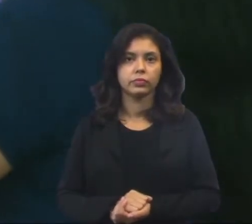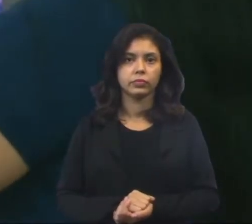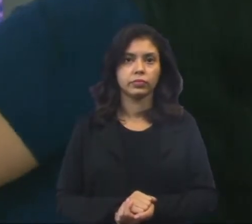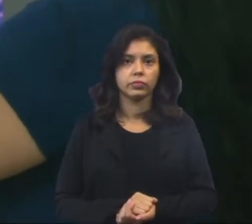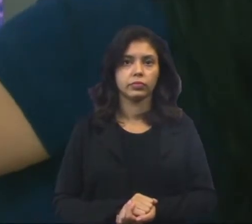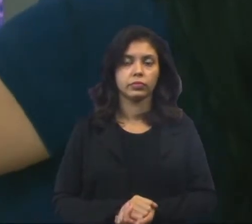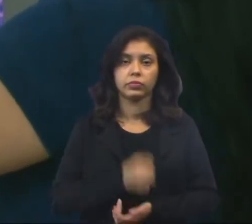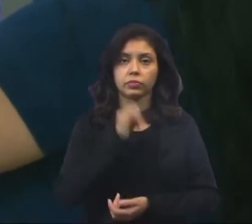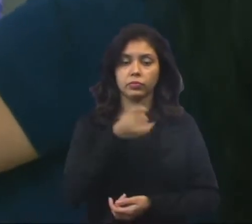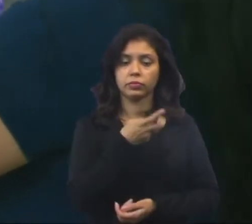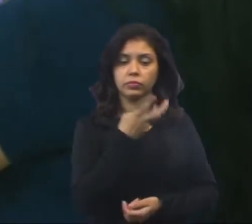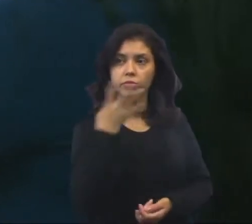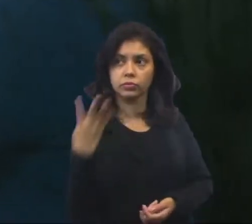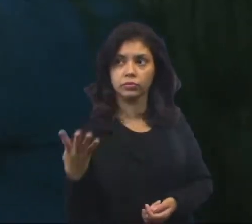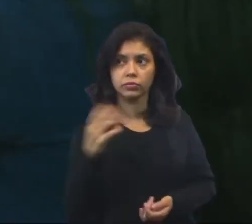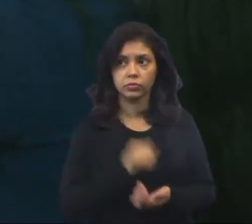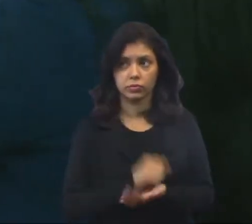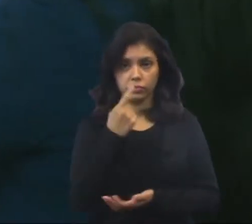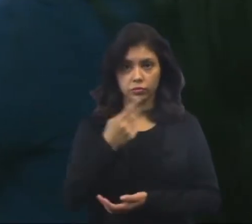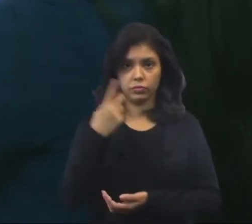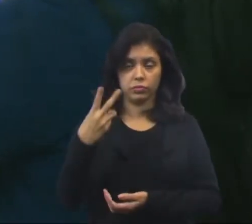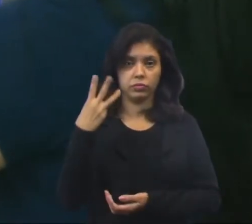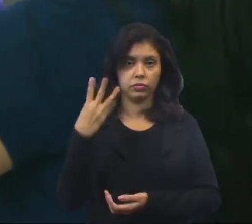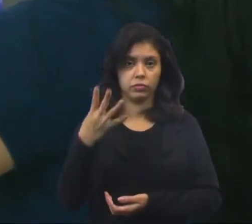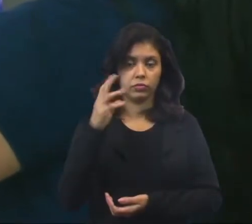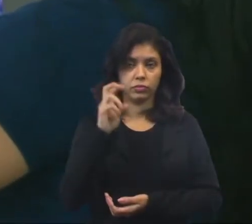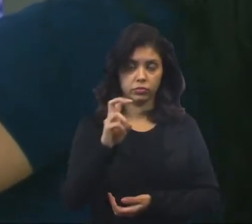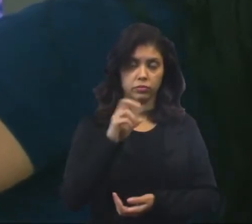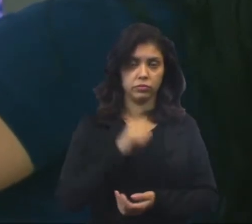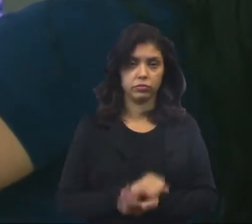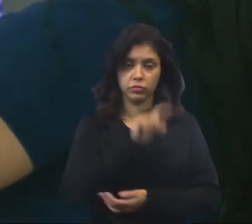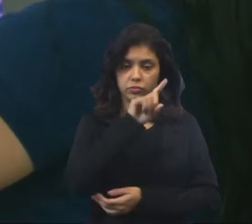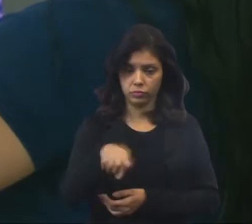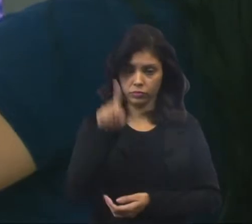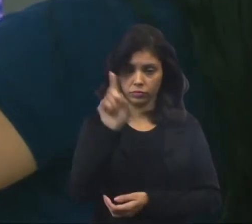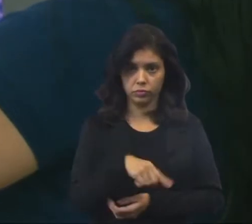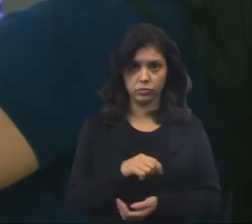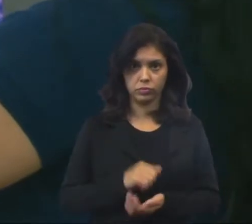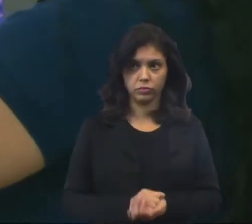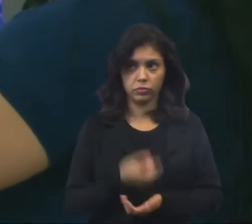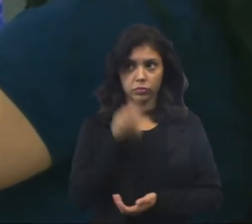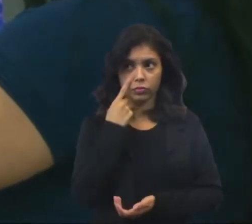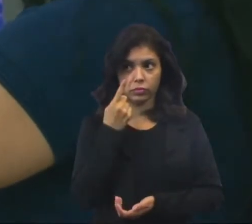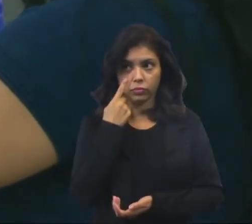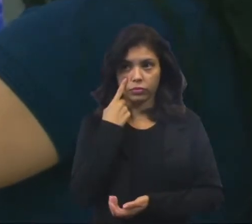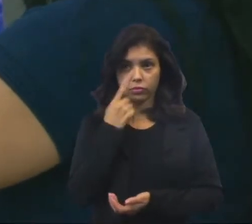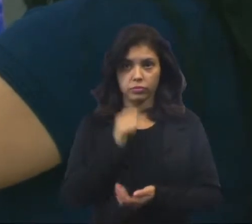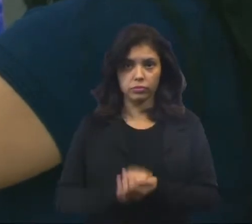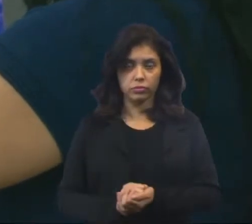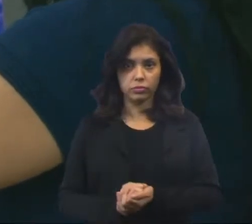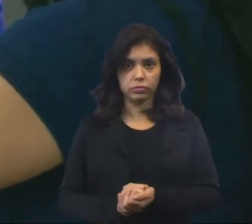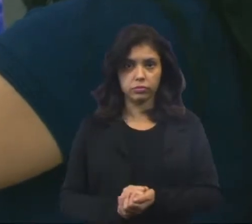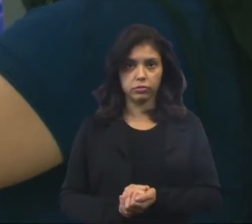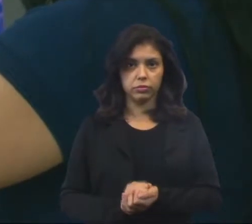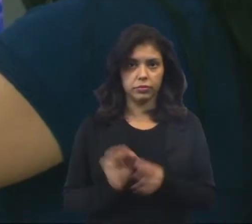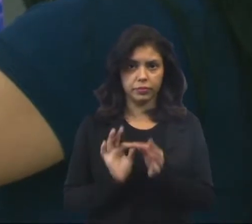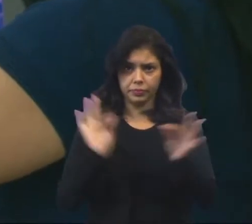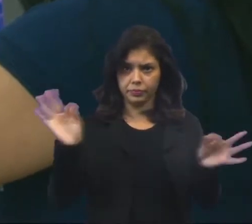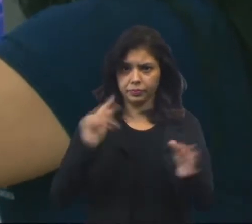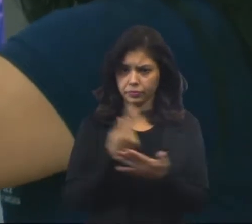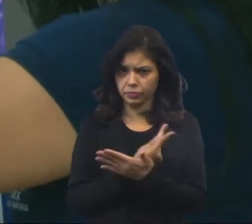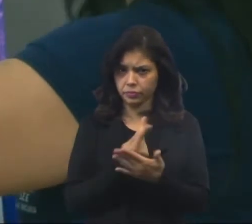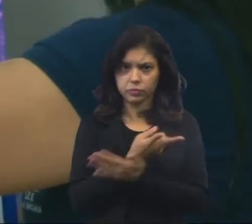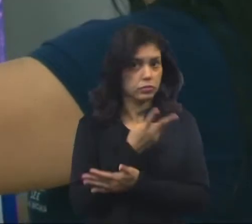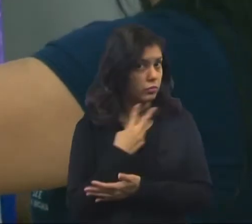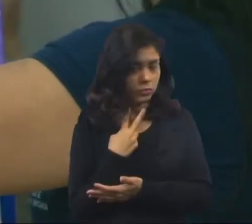Se eu contar de novo aqui, ó, 1, 2, 3, 4, 5. Ó, você viram onde eu parei? Eu errei a minha sequência. Eu